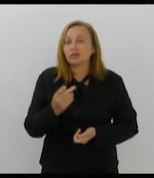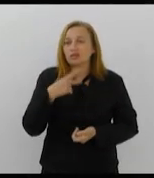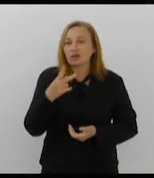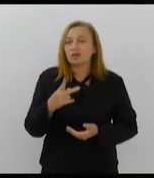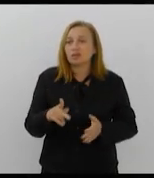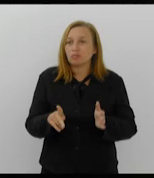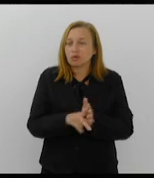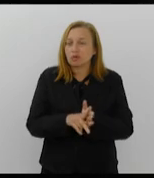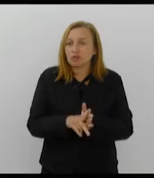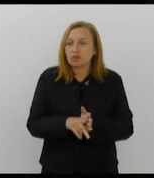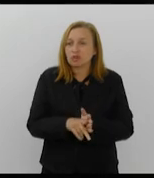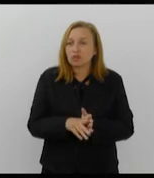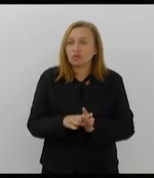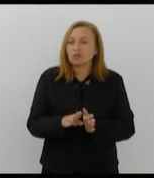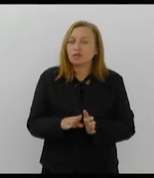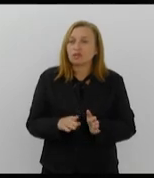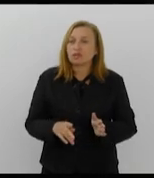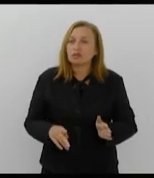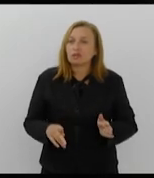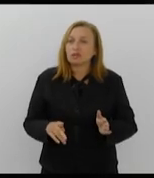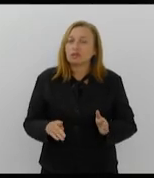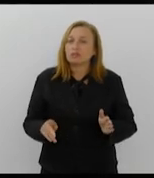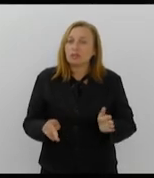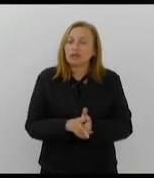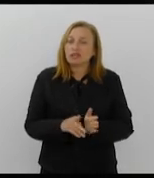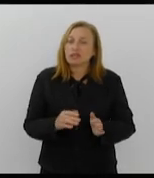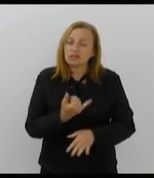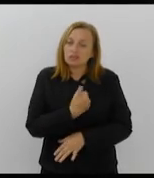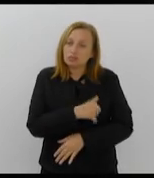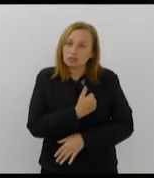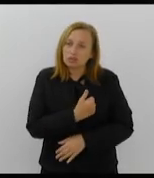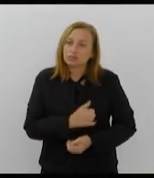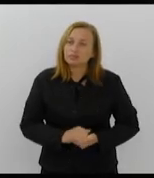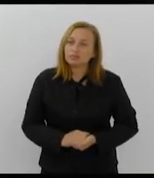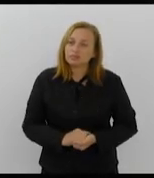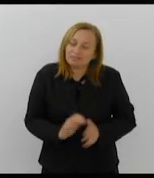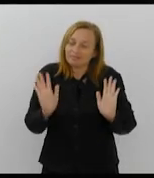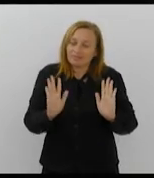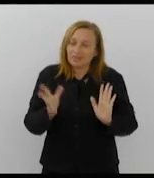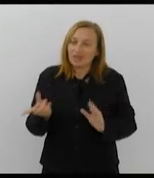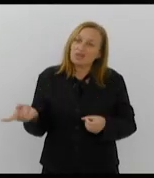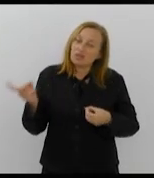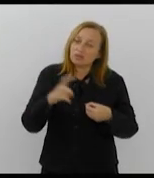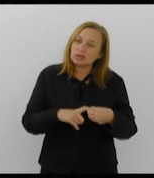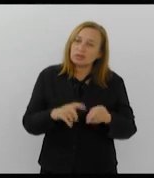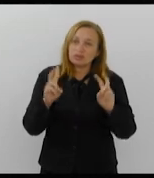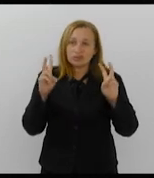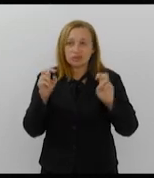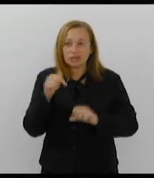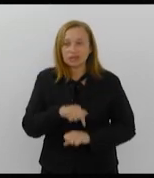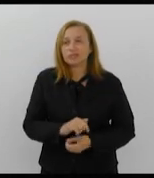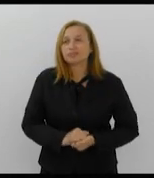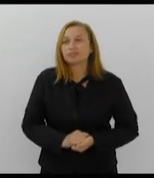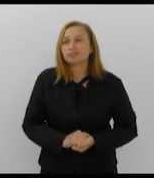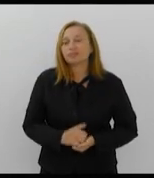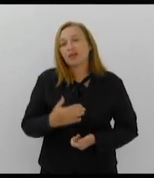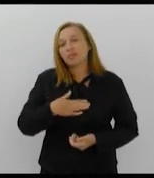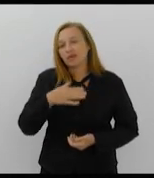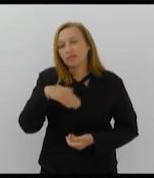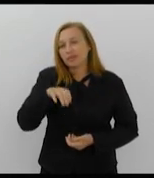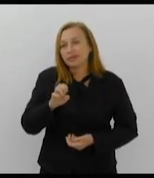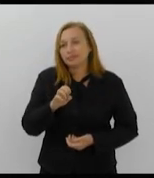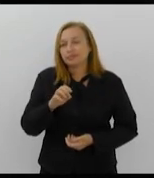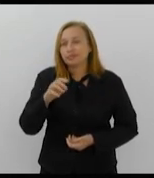projeto da comarca inteira de São João de Meriti. Mas voltando um pouco aqui, a minha mãe,